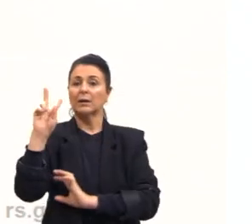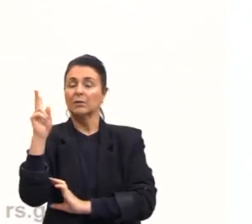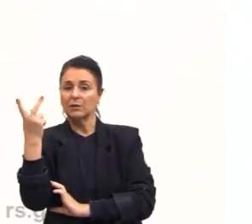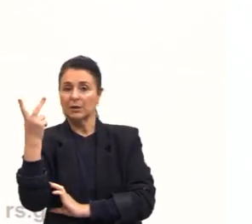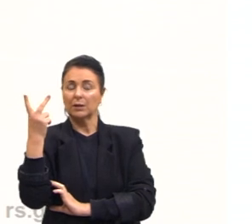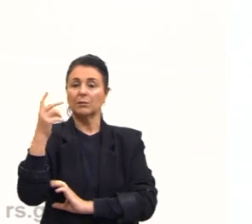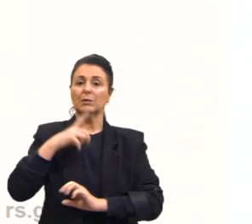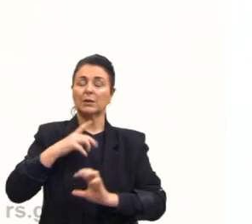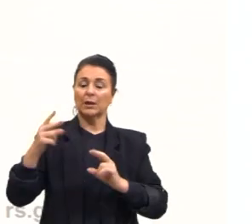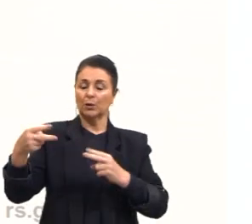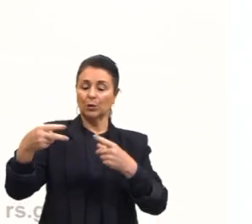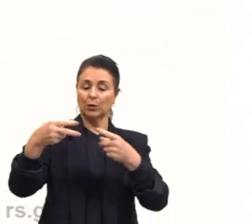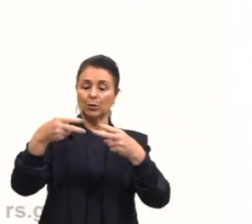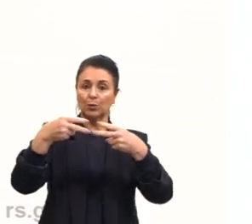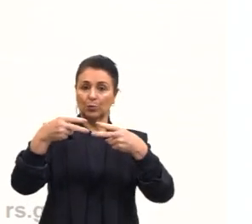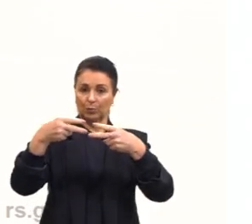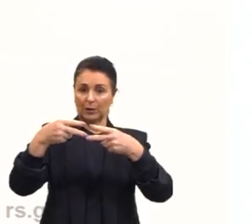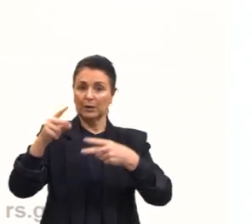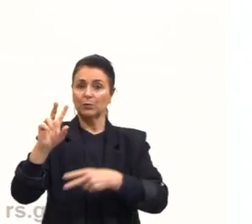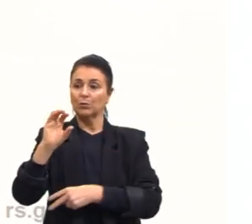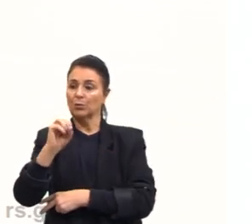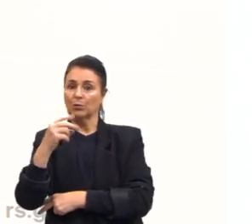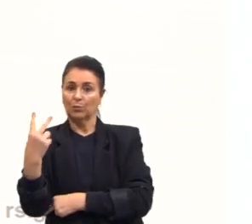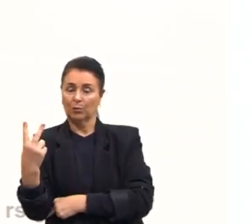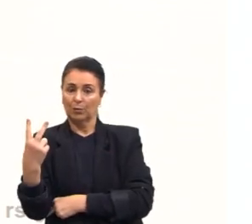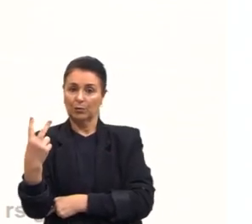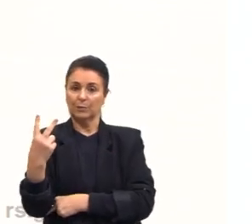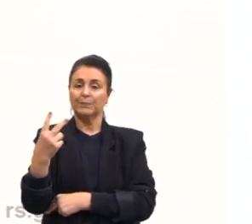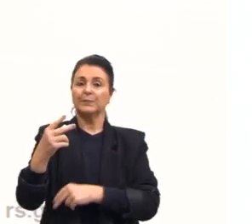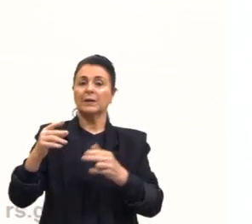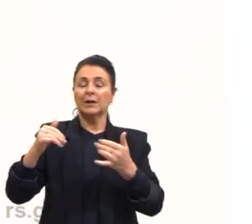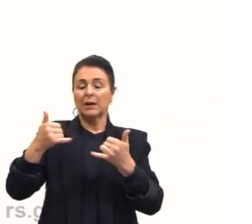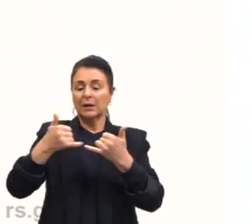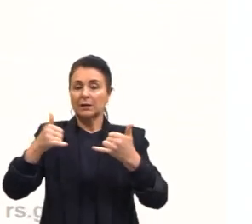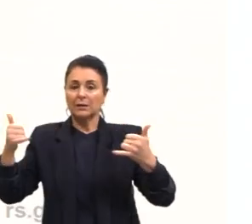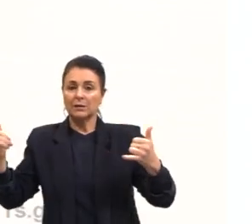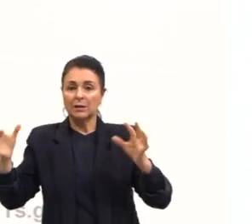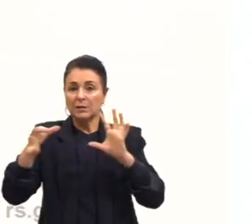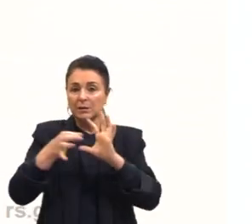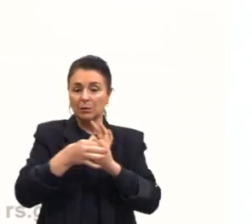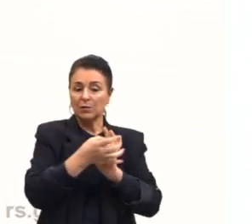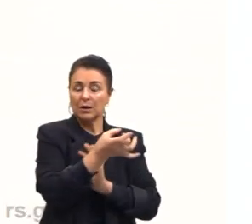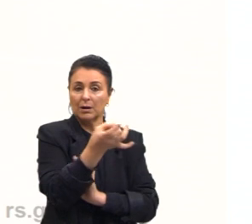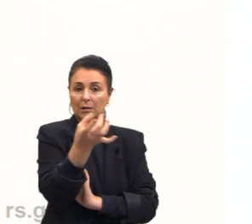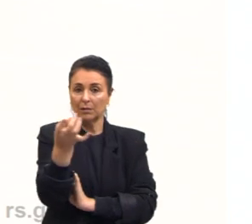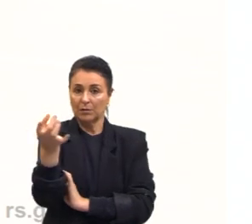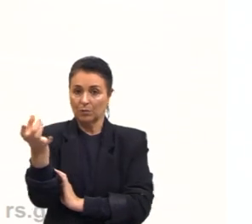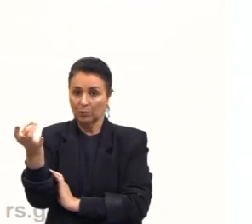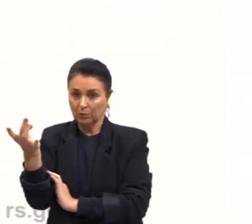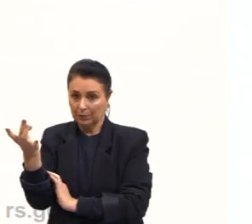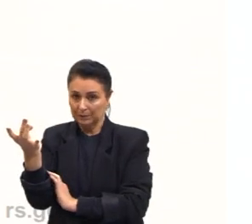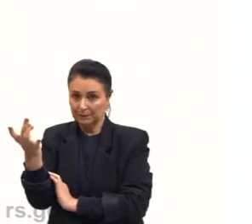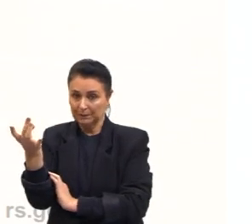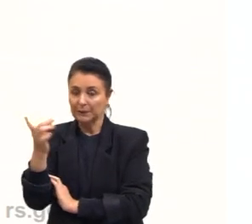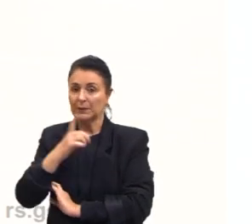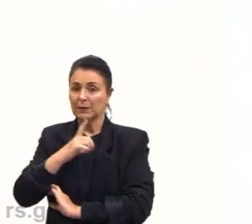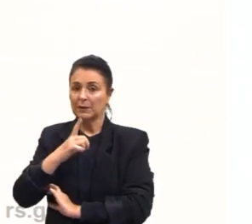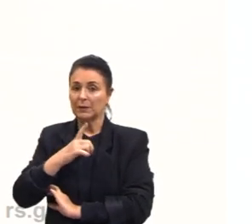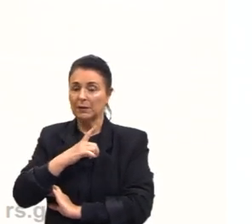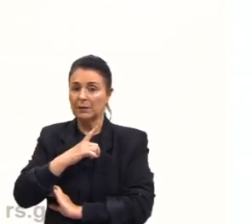ligação dupla entre os oxigênios tendo a energia de ligação de cada uma dessas dessas ligações